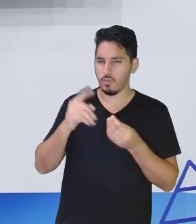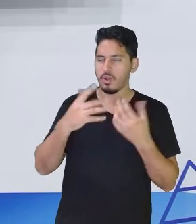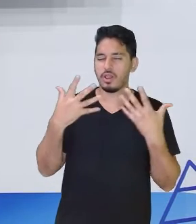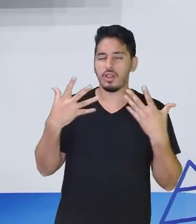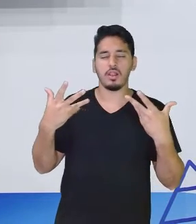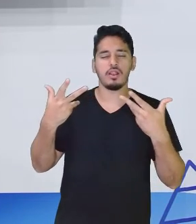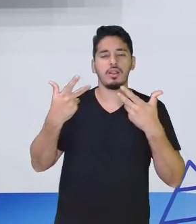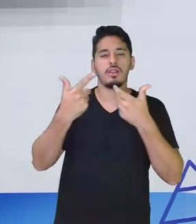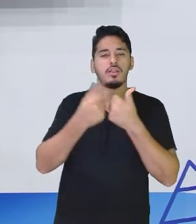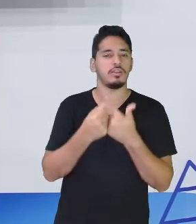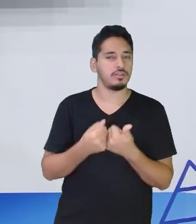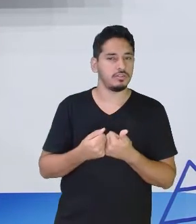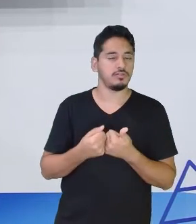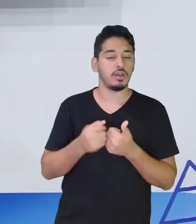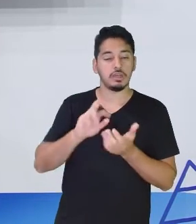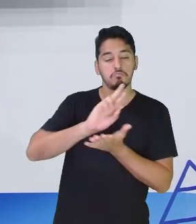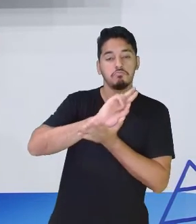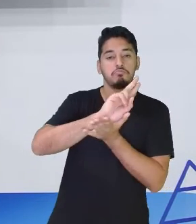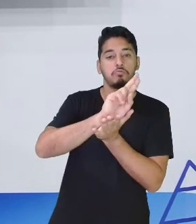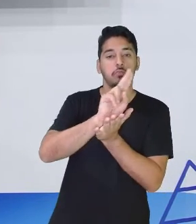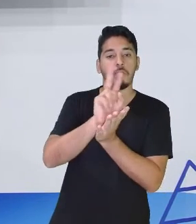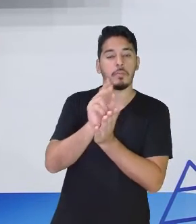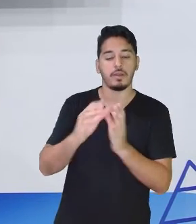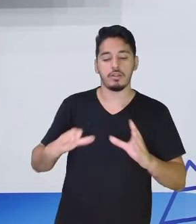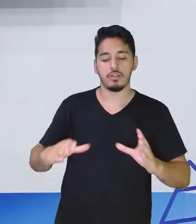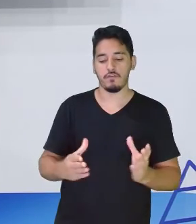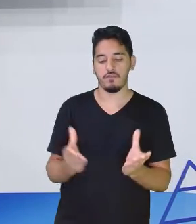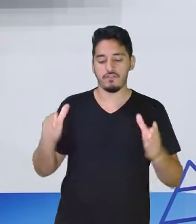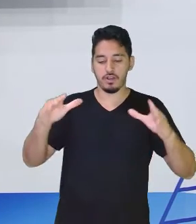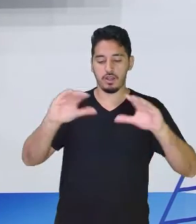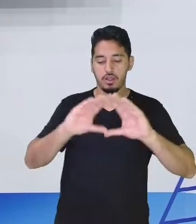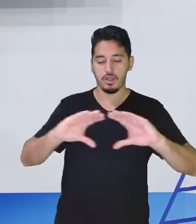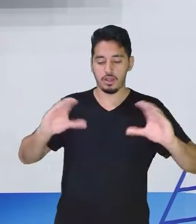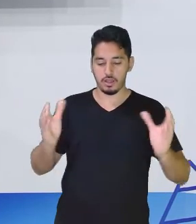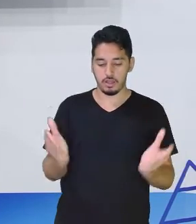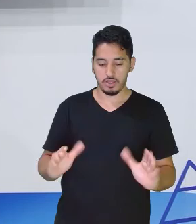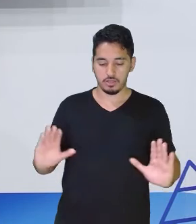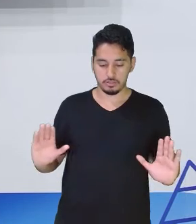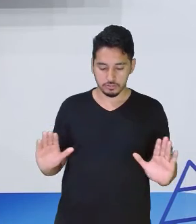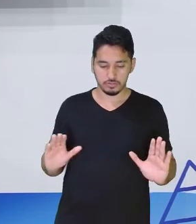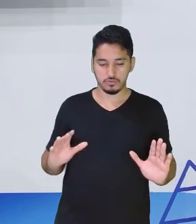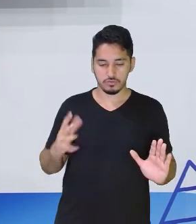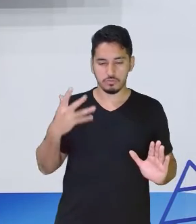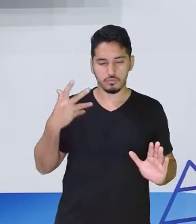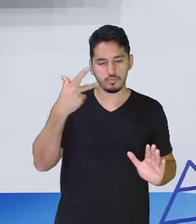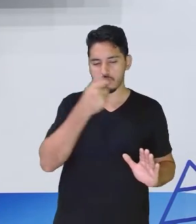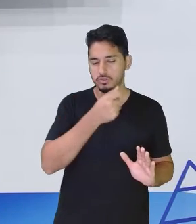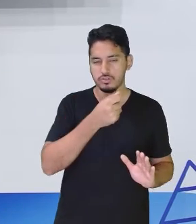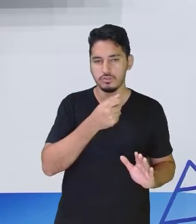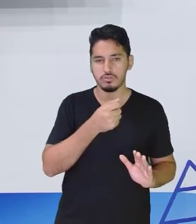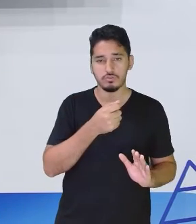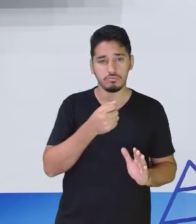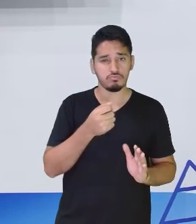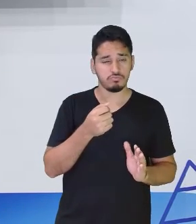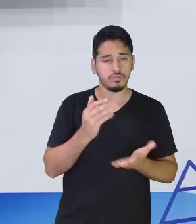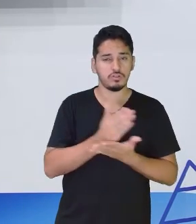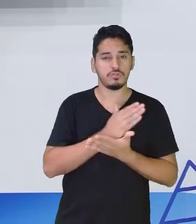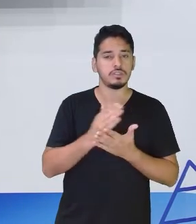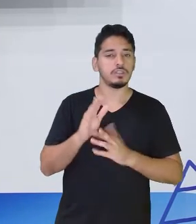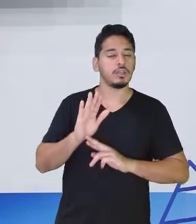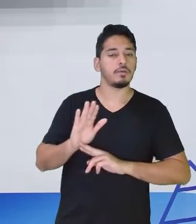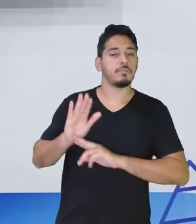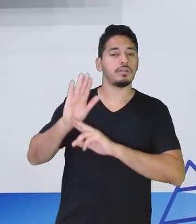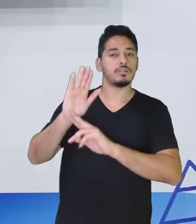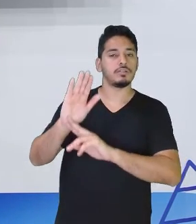né? A questão aí, a diversidade de vasos, de objetos, de muitas vezes de